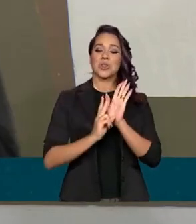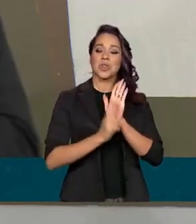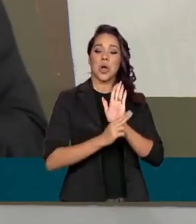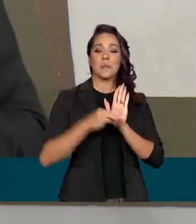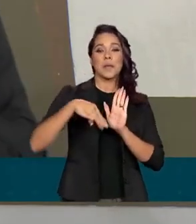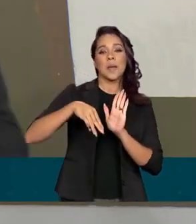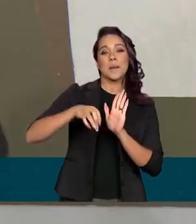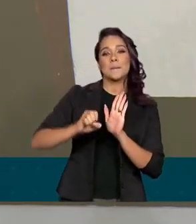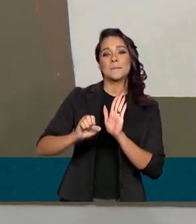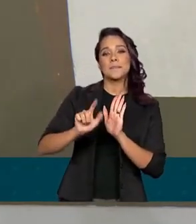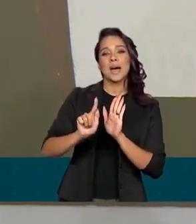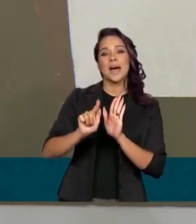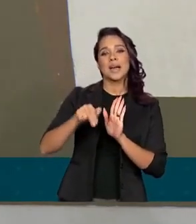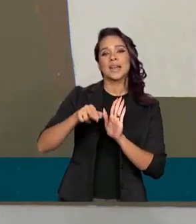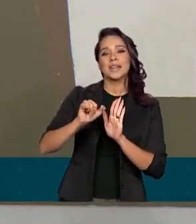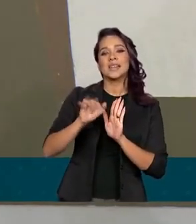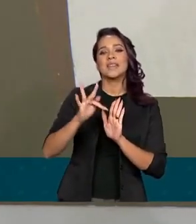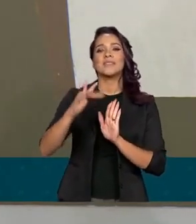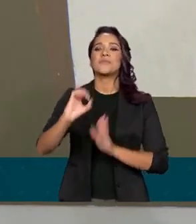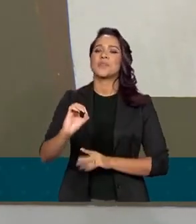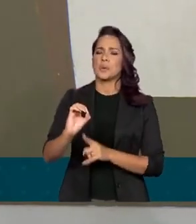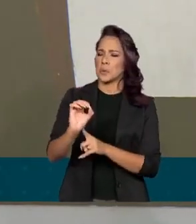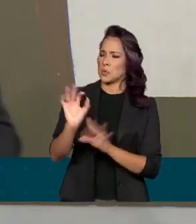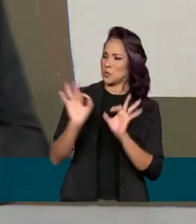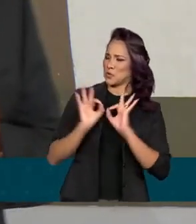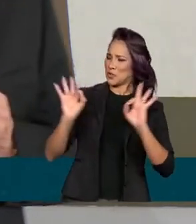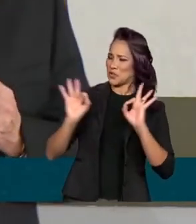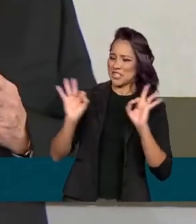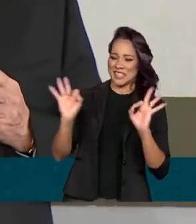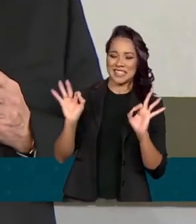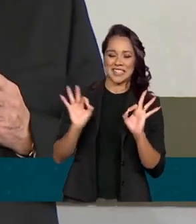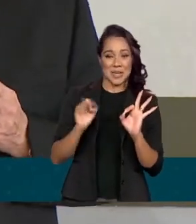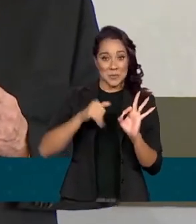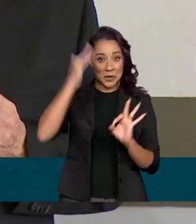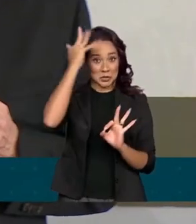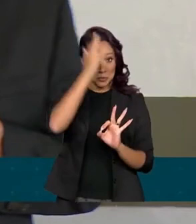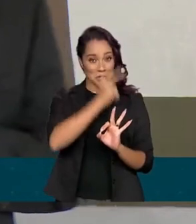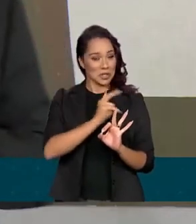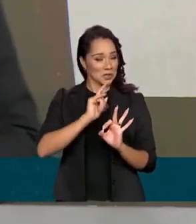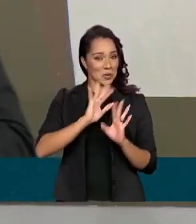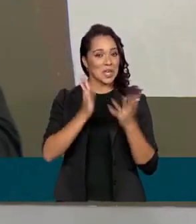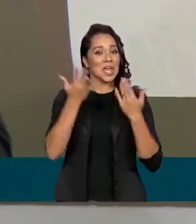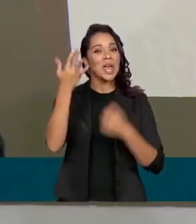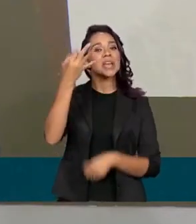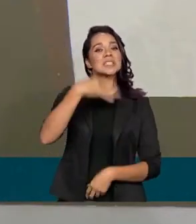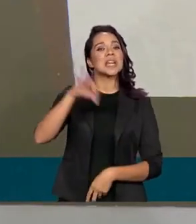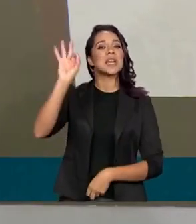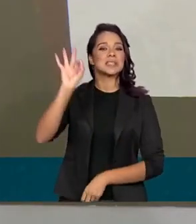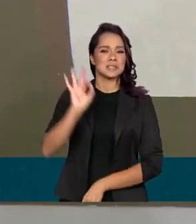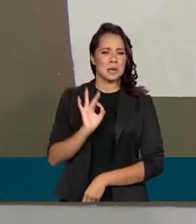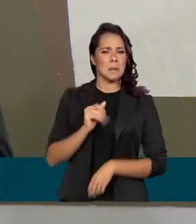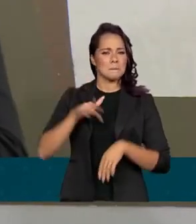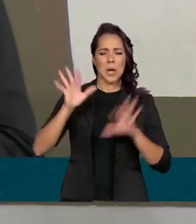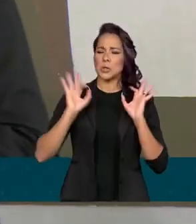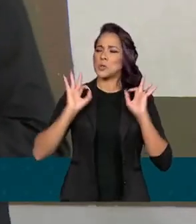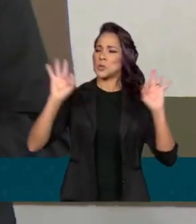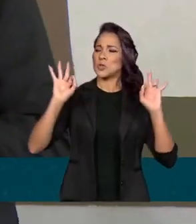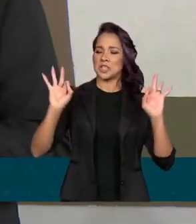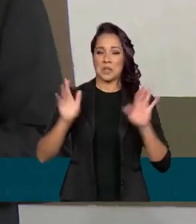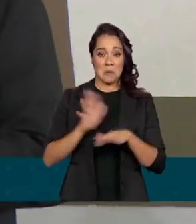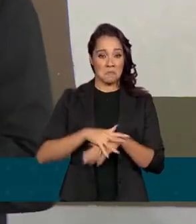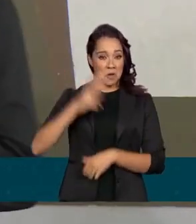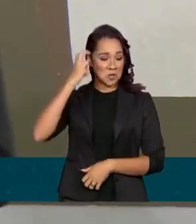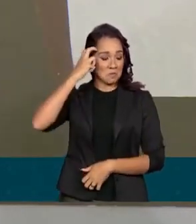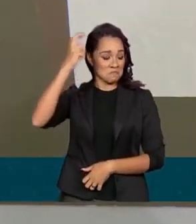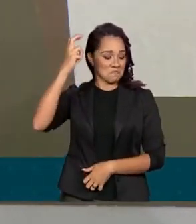nominata magnífica reitora, magnífico reitor. É mais bonito do que excelência, é mais chique, é mais culto,